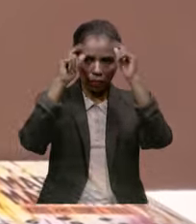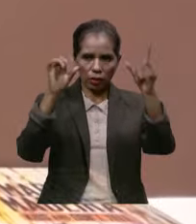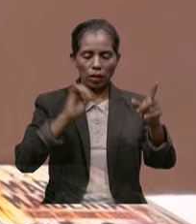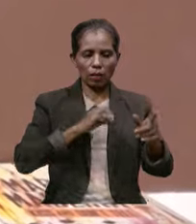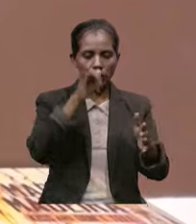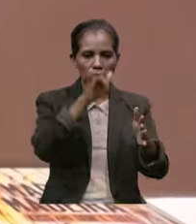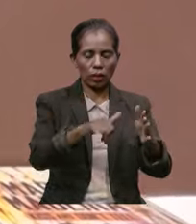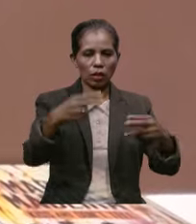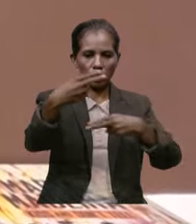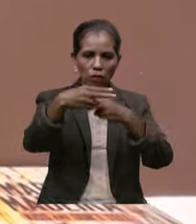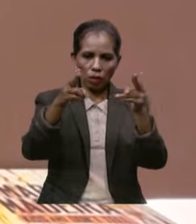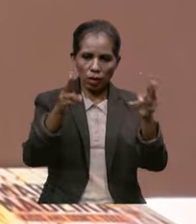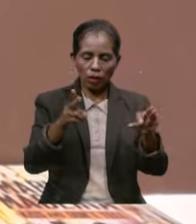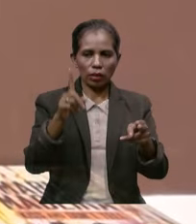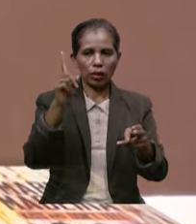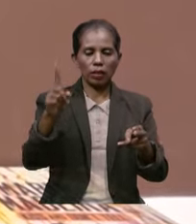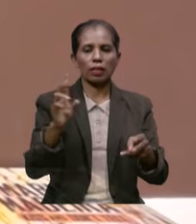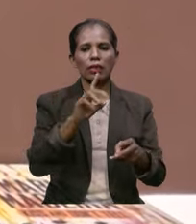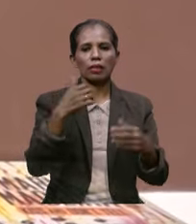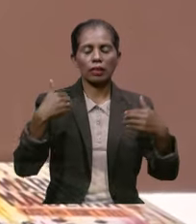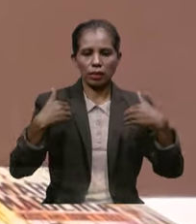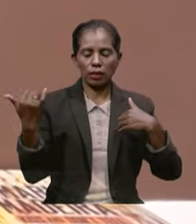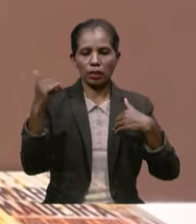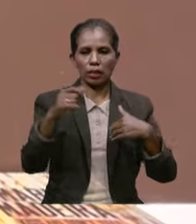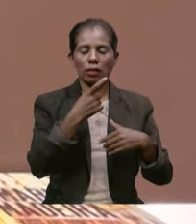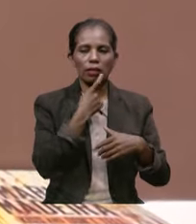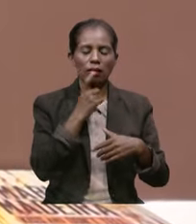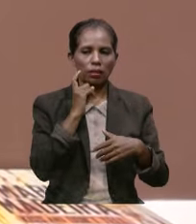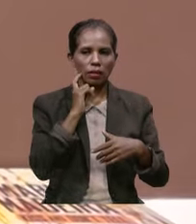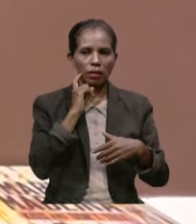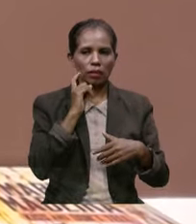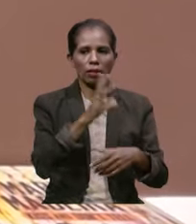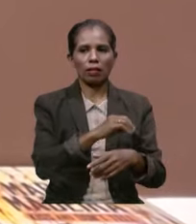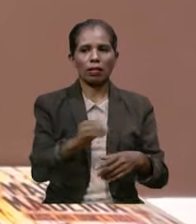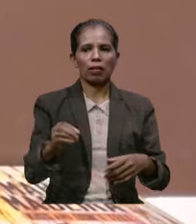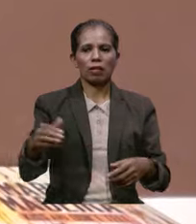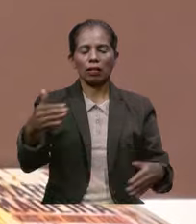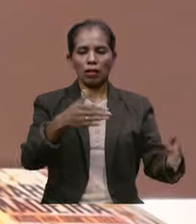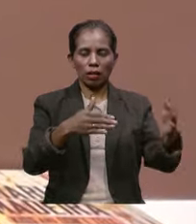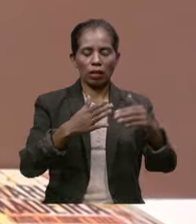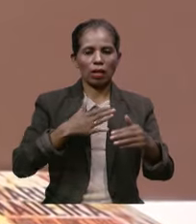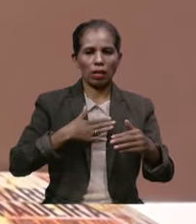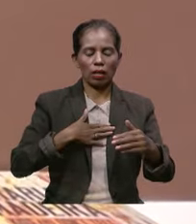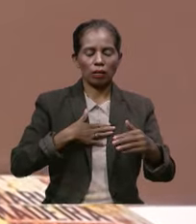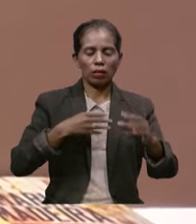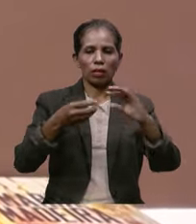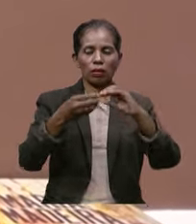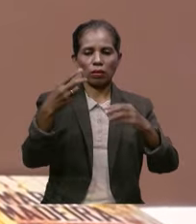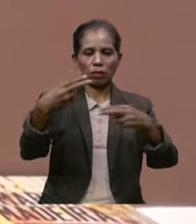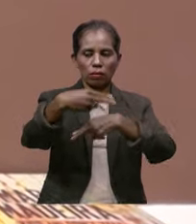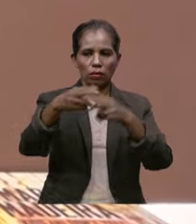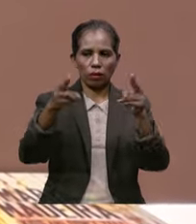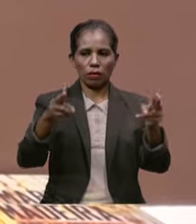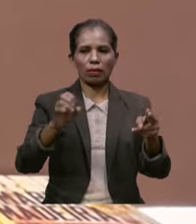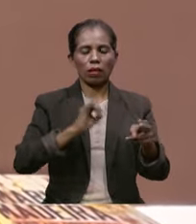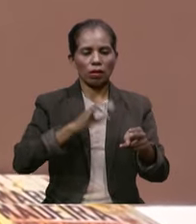ira nebe sira ia lipstick batom e a parede haleu hanu ia quarto e tu ira ne ao